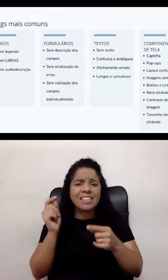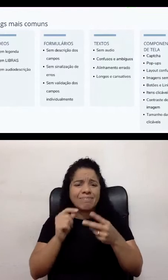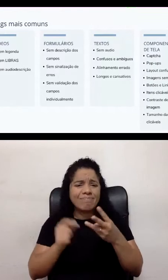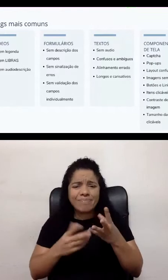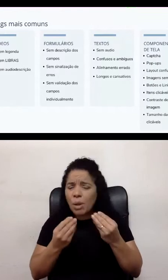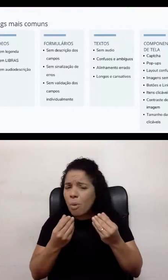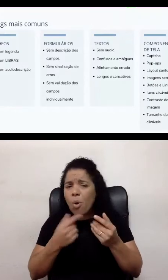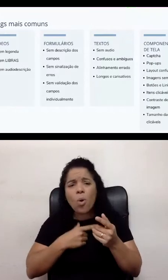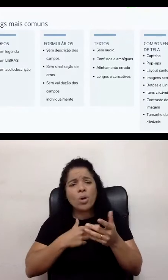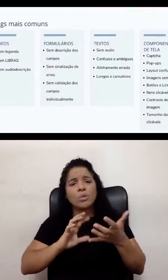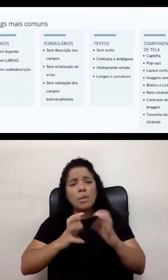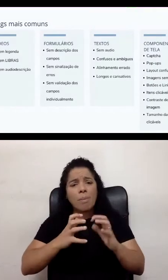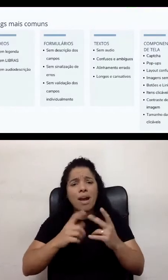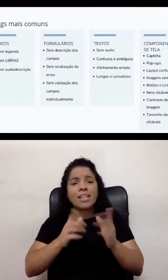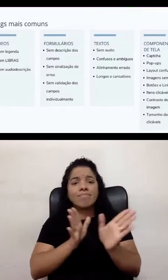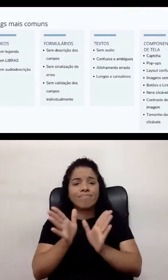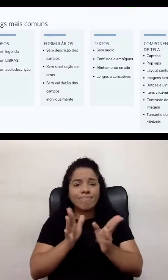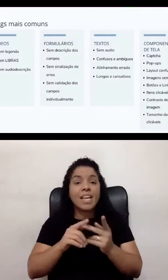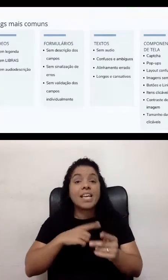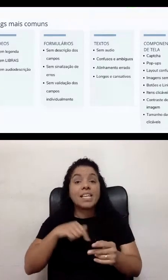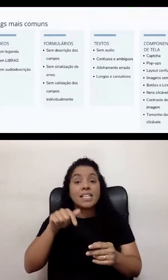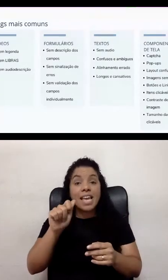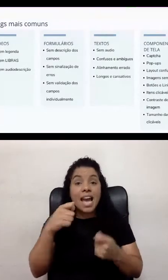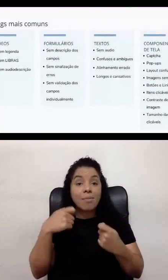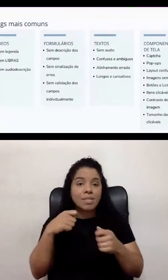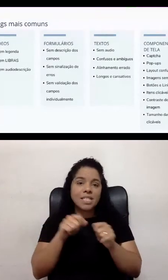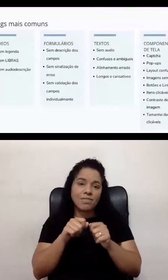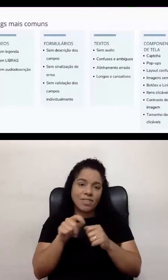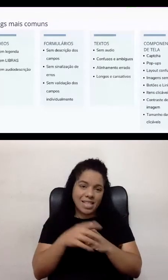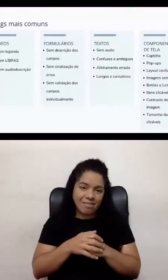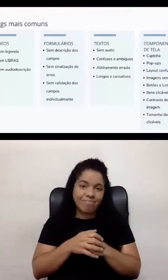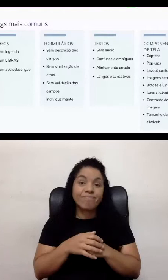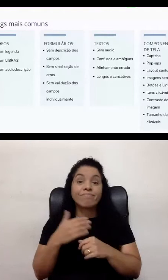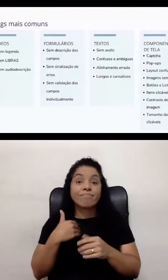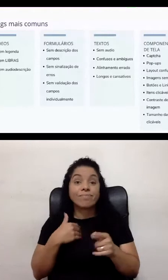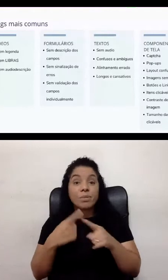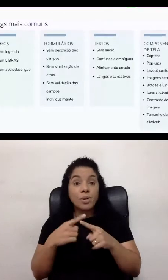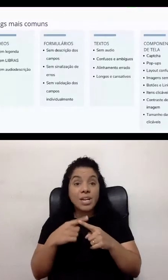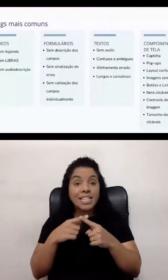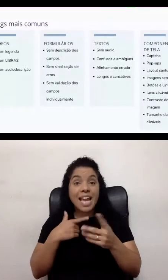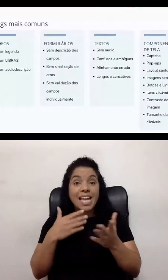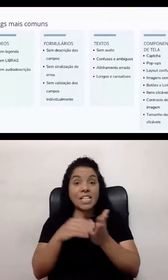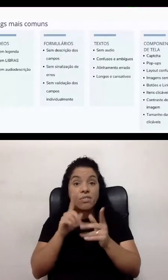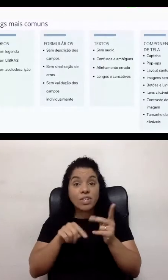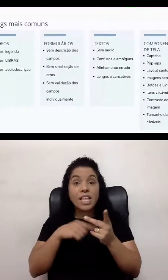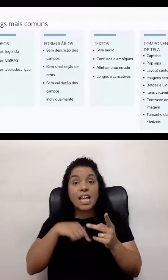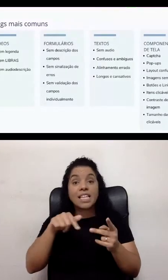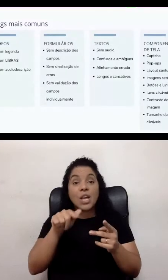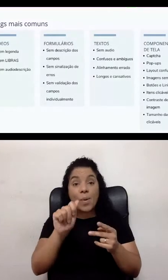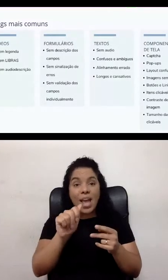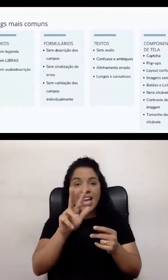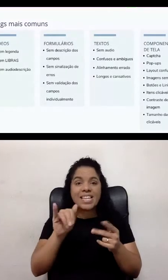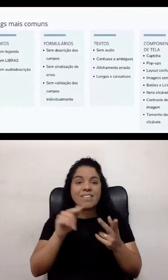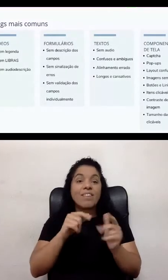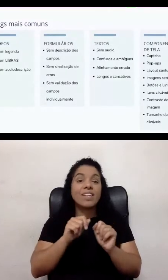de acessibilidade e que o QA tem que saber fazer. Porque no final das contas é o QA que vai fazer o